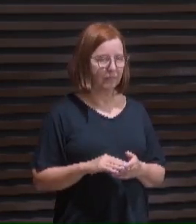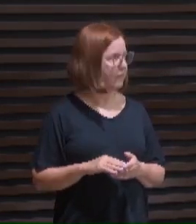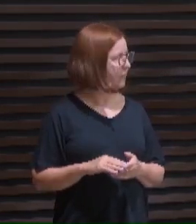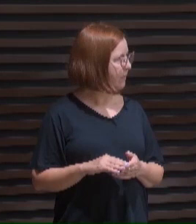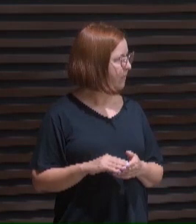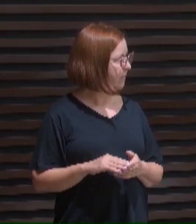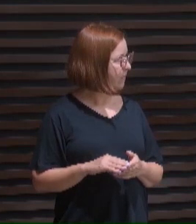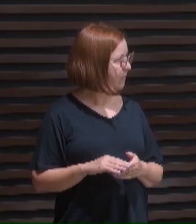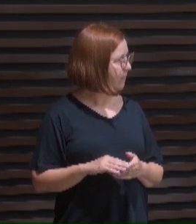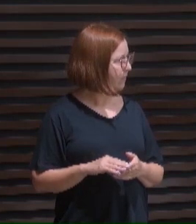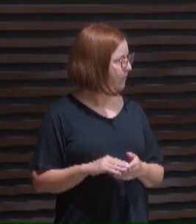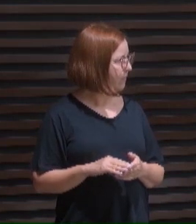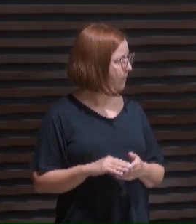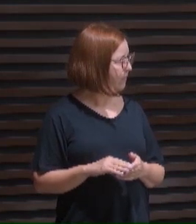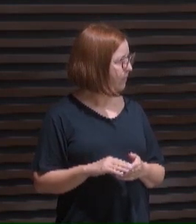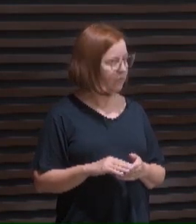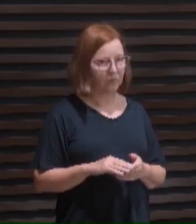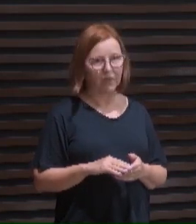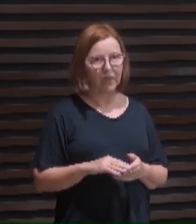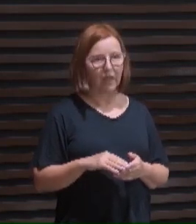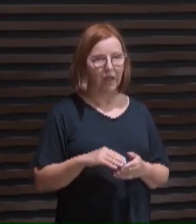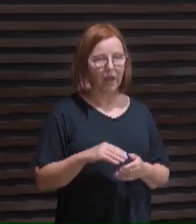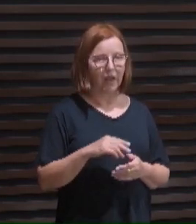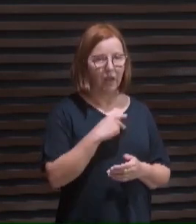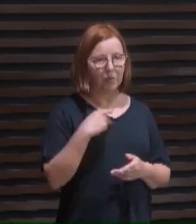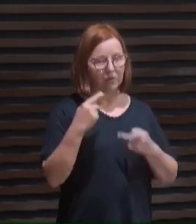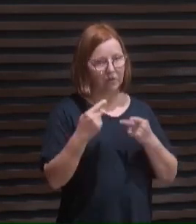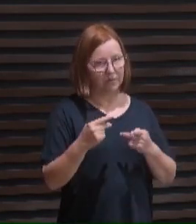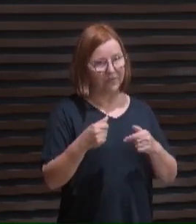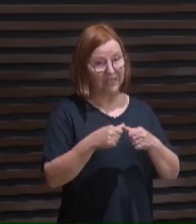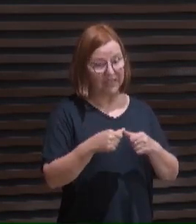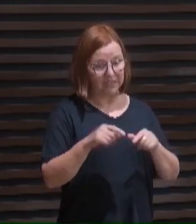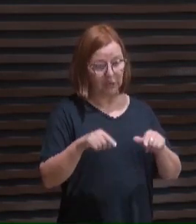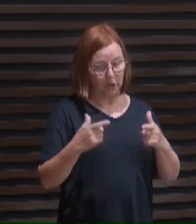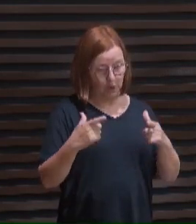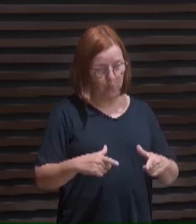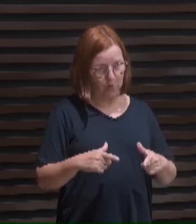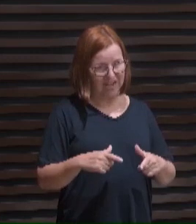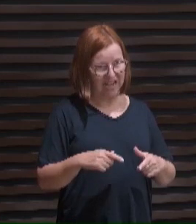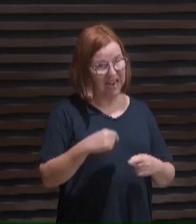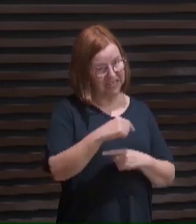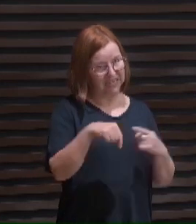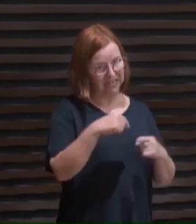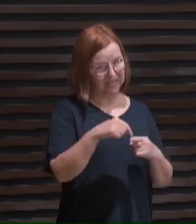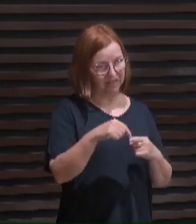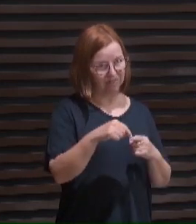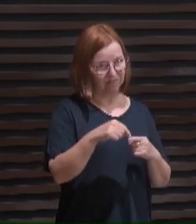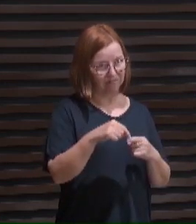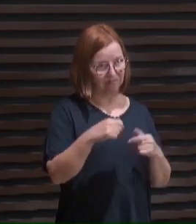Você tem que descalçar os seus sapatos, porque a terra onde você pisa é santa.